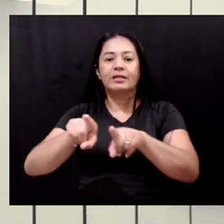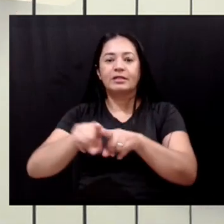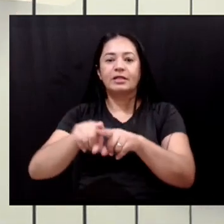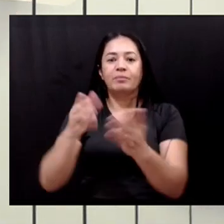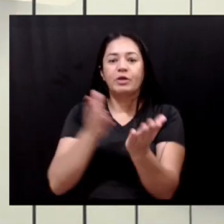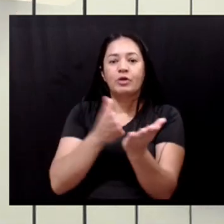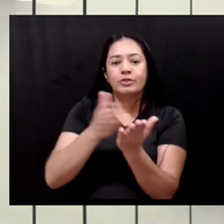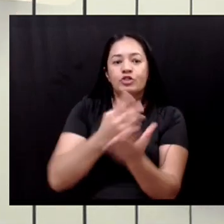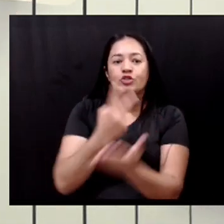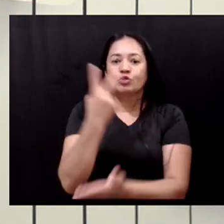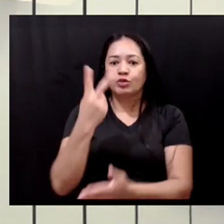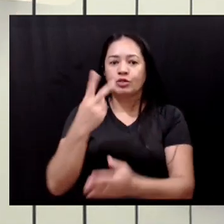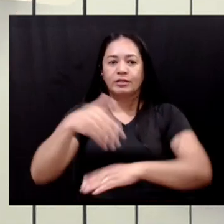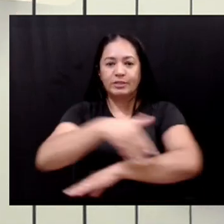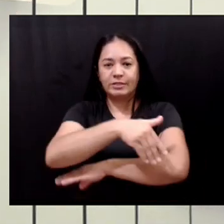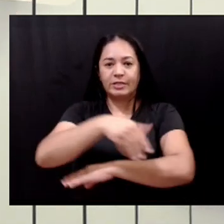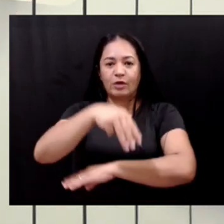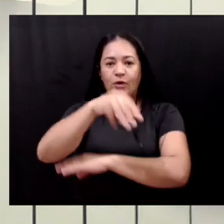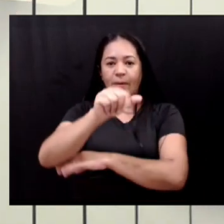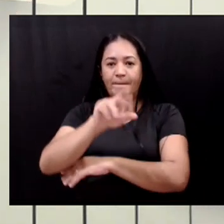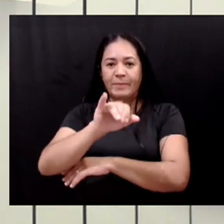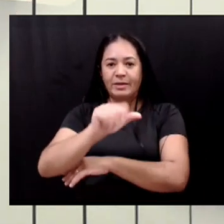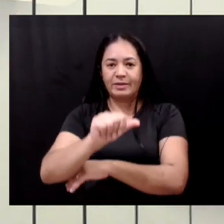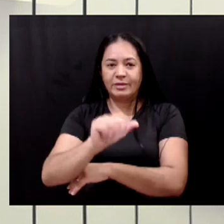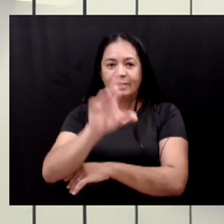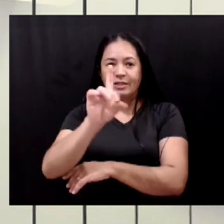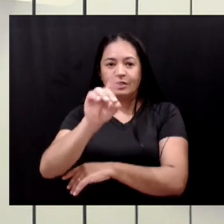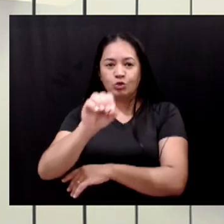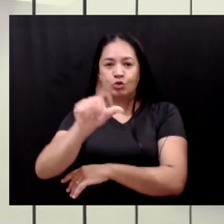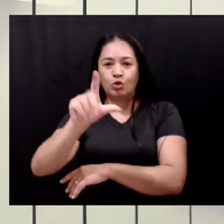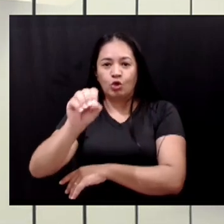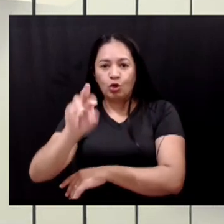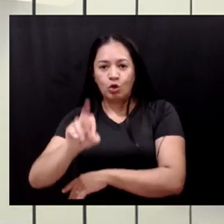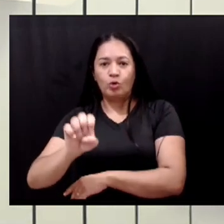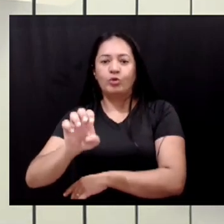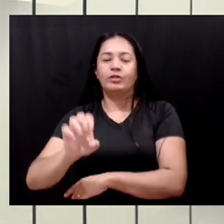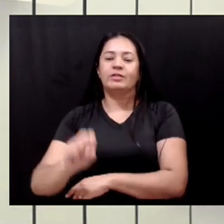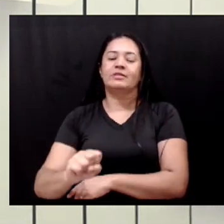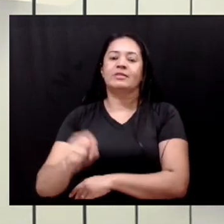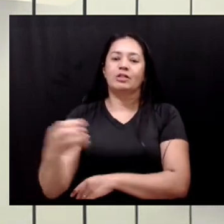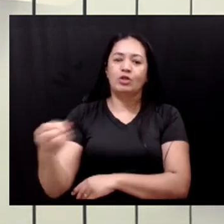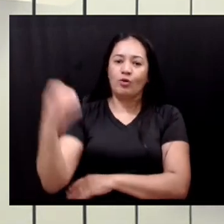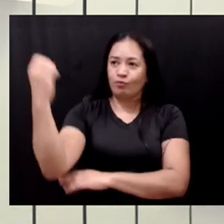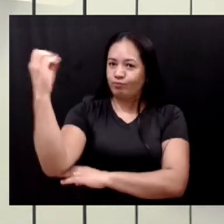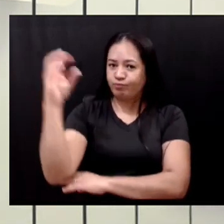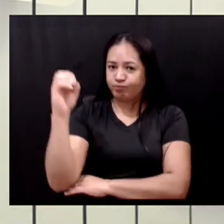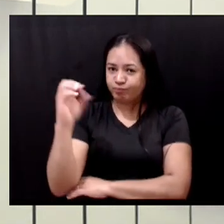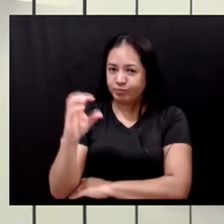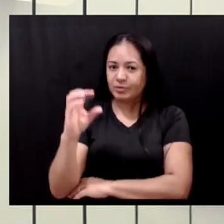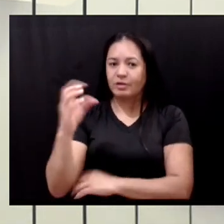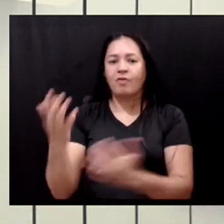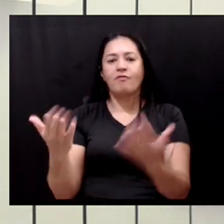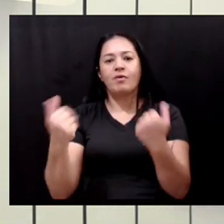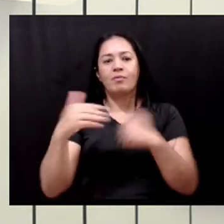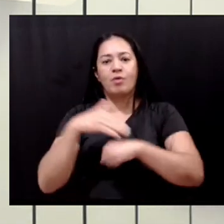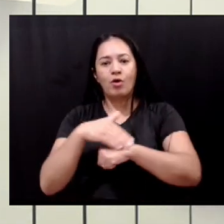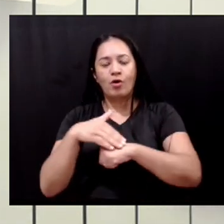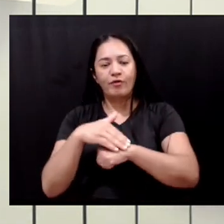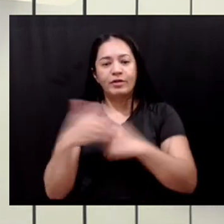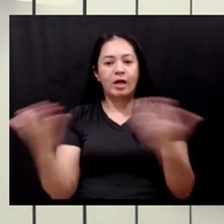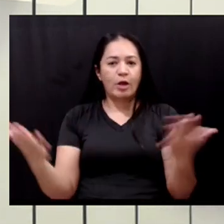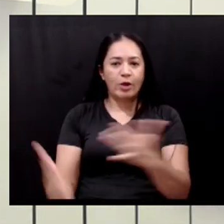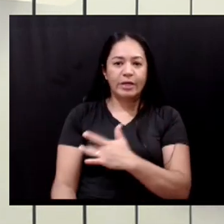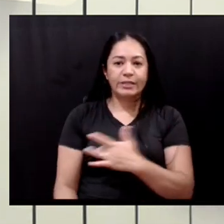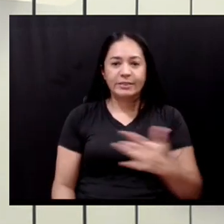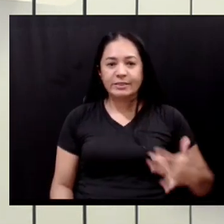Maria Dolores, então, tem semáforo na região. Vamos falar sobre saúde agora, uma notícia importante